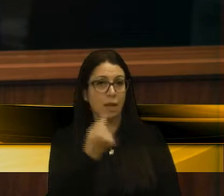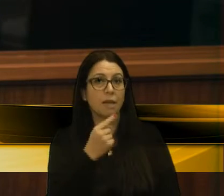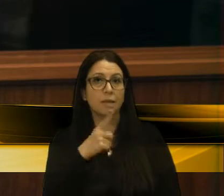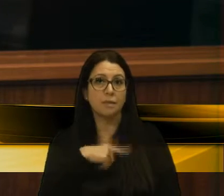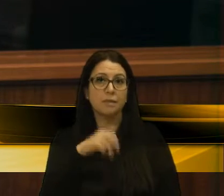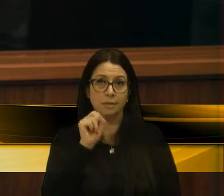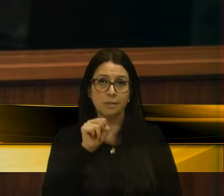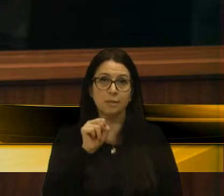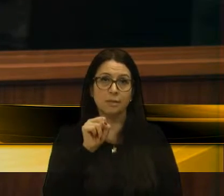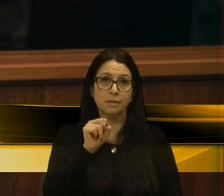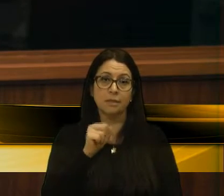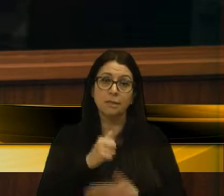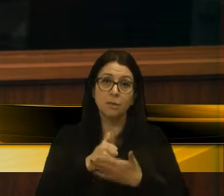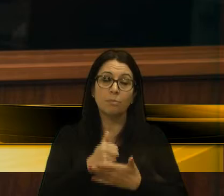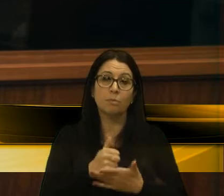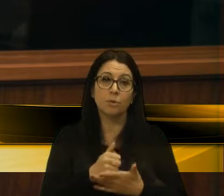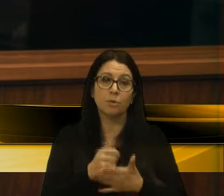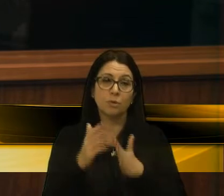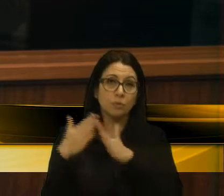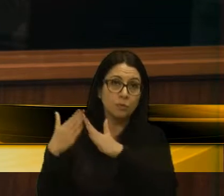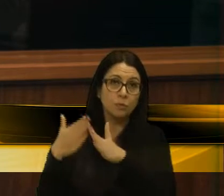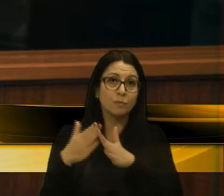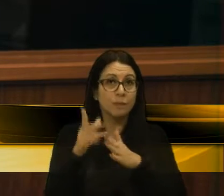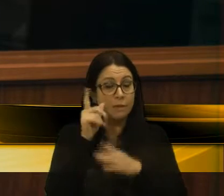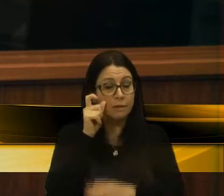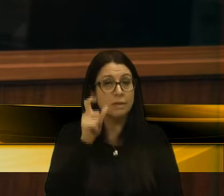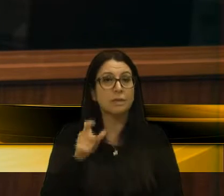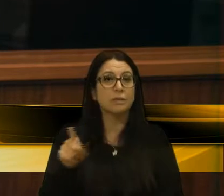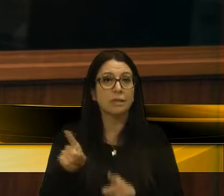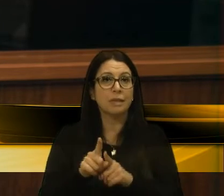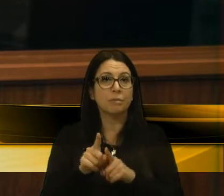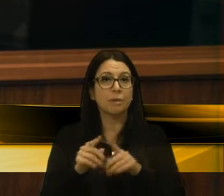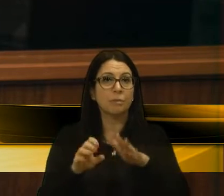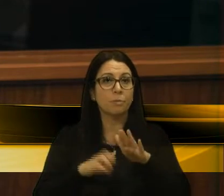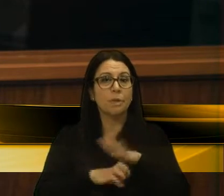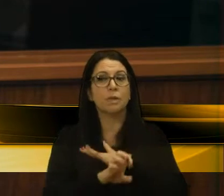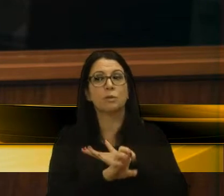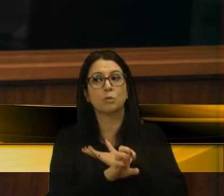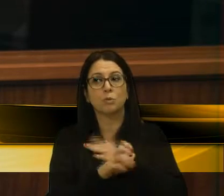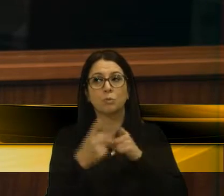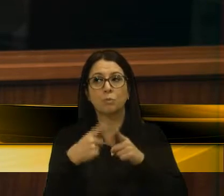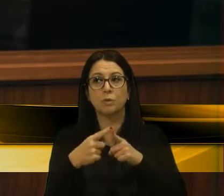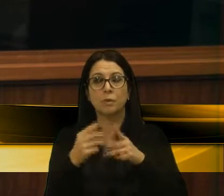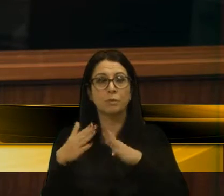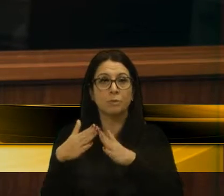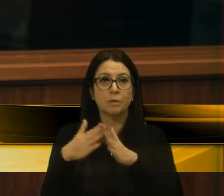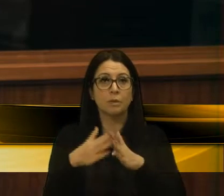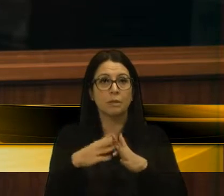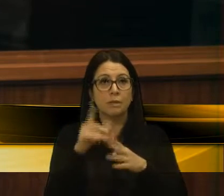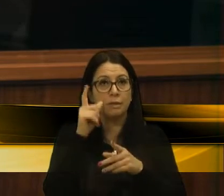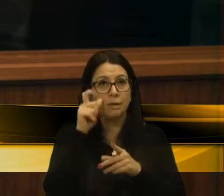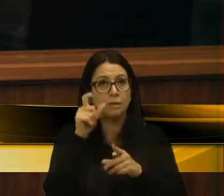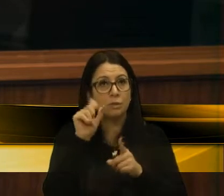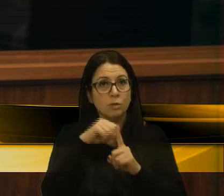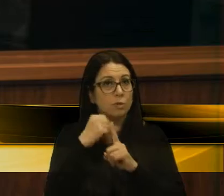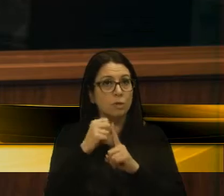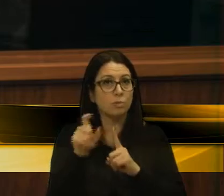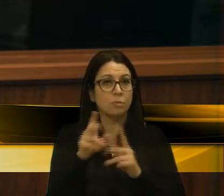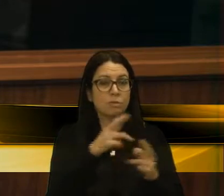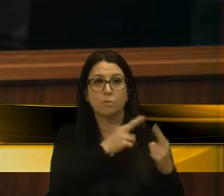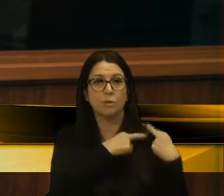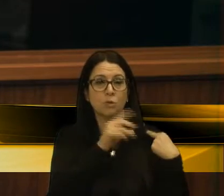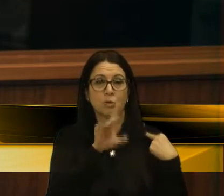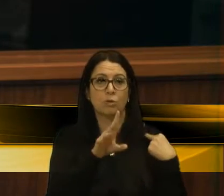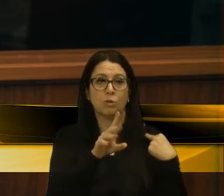gente fomente a habitação, que seja interessante também para o empreendedor, porque a habitação de interesse social não é uma responsabilidade apenas do